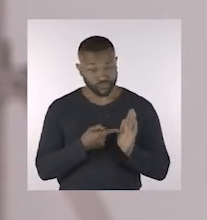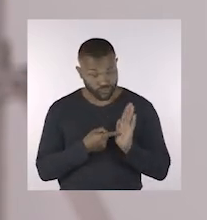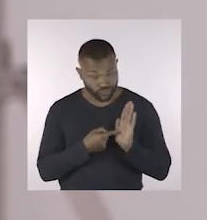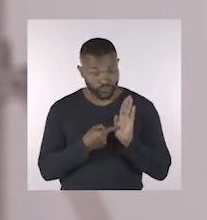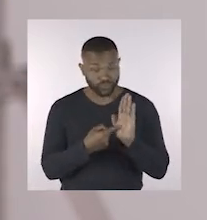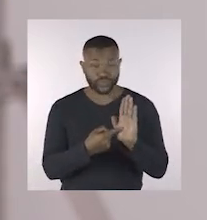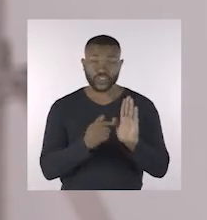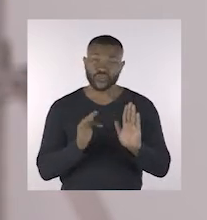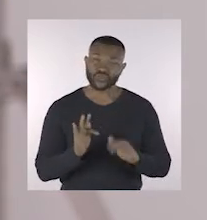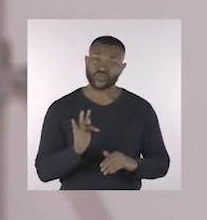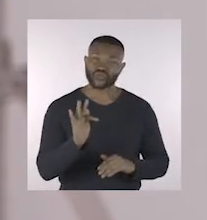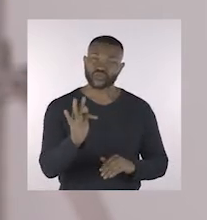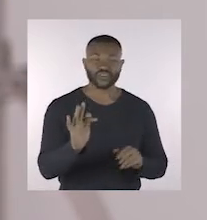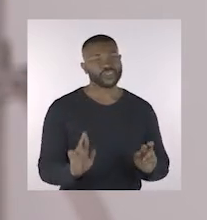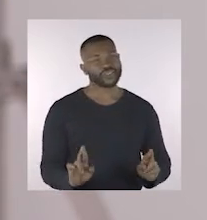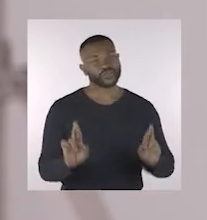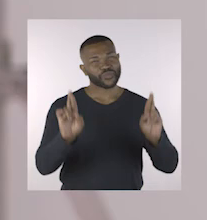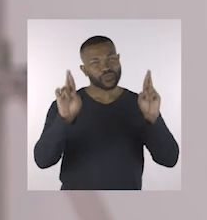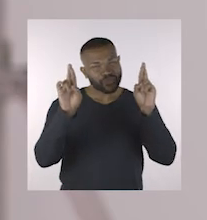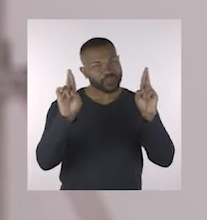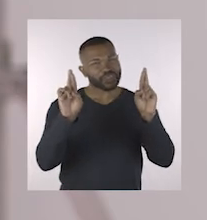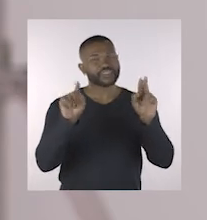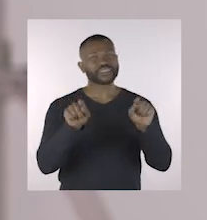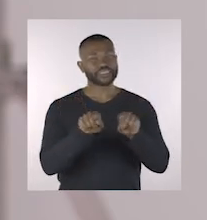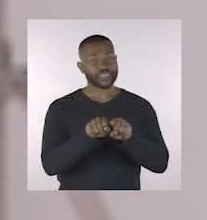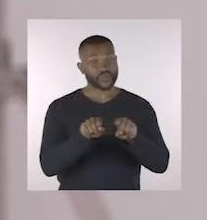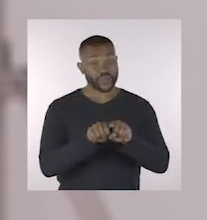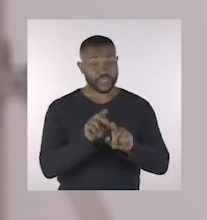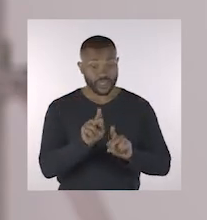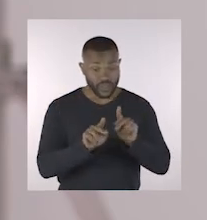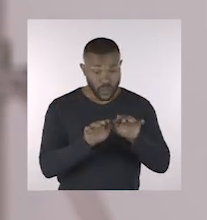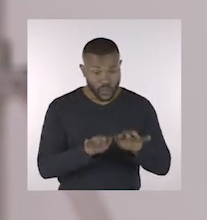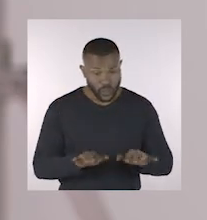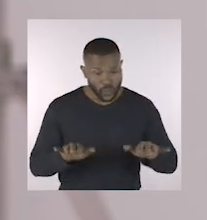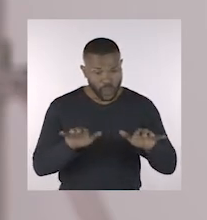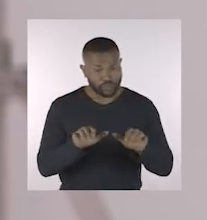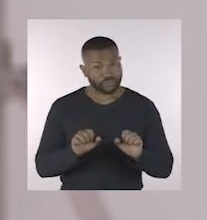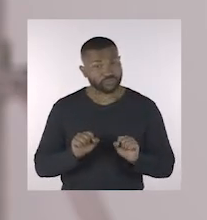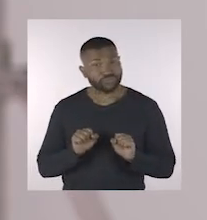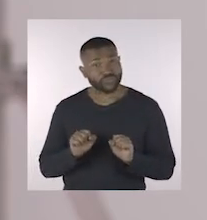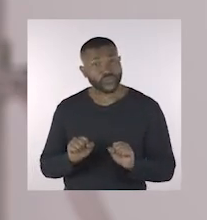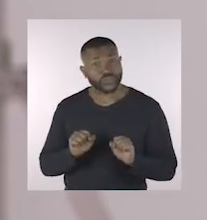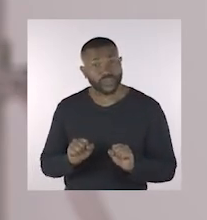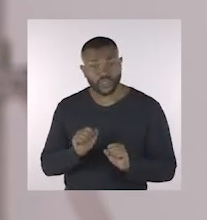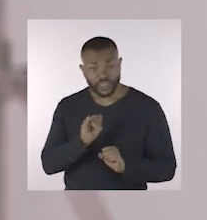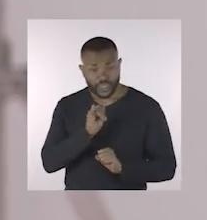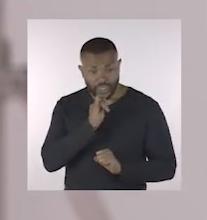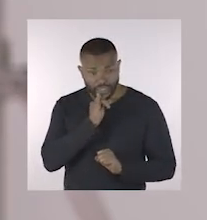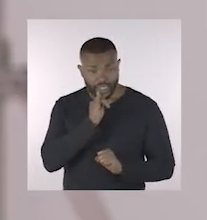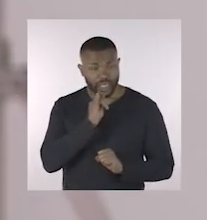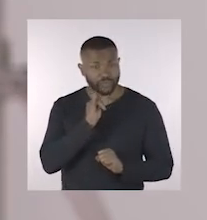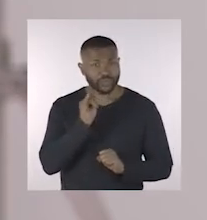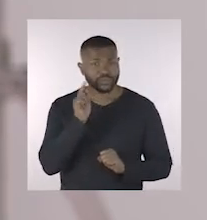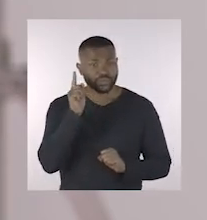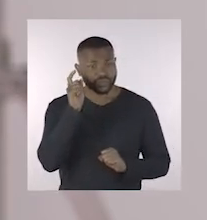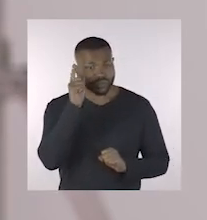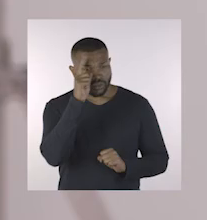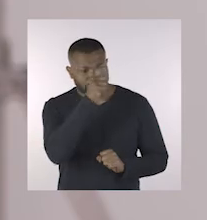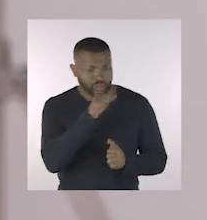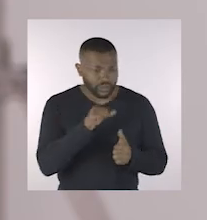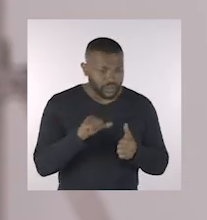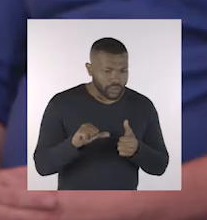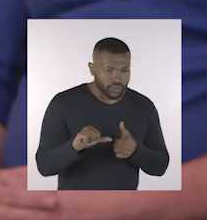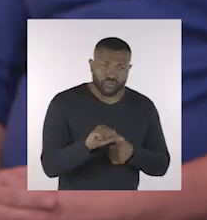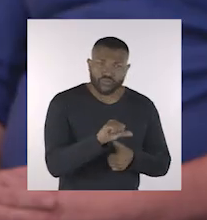porque a gente está apontando um futuro uma esperança uma situação em que o povo vai poder sair dessa situação